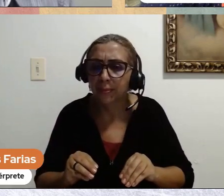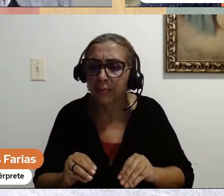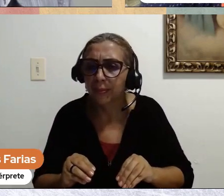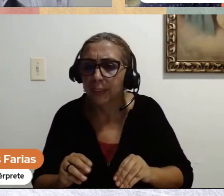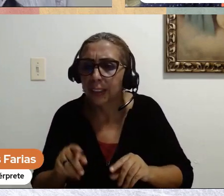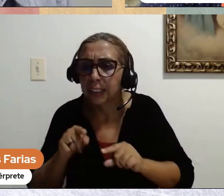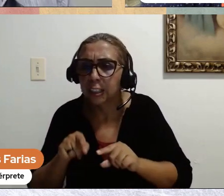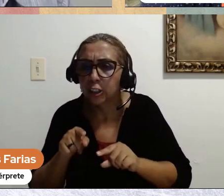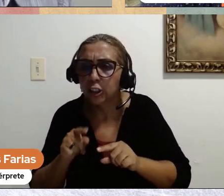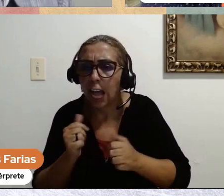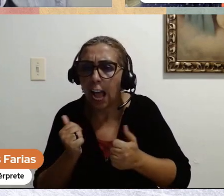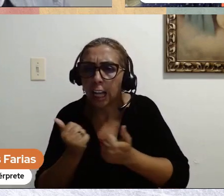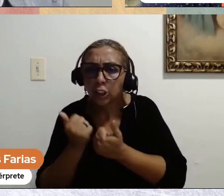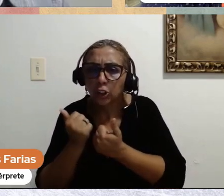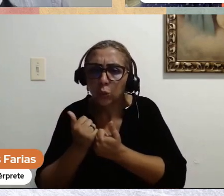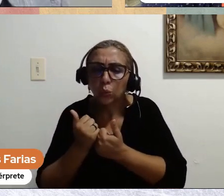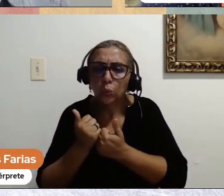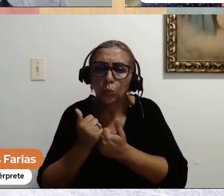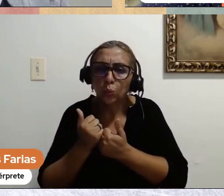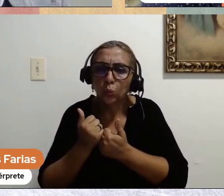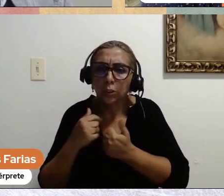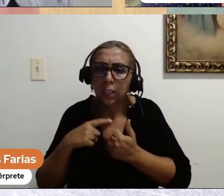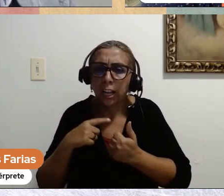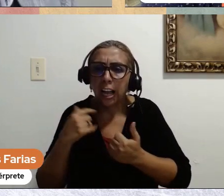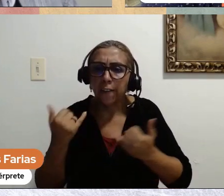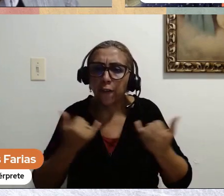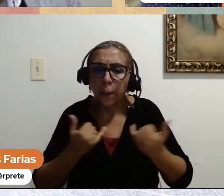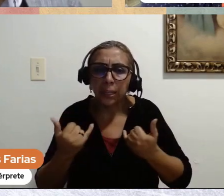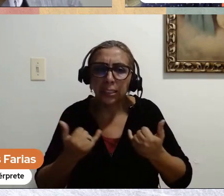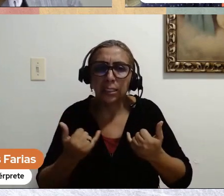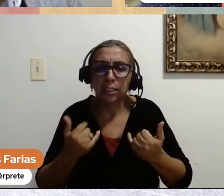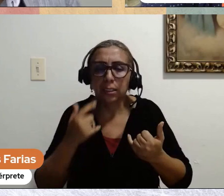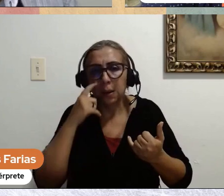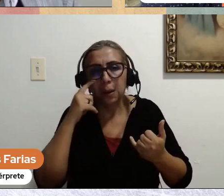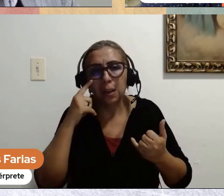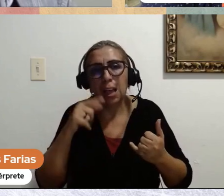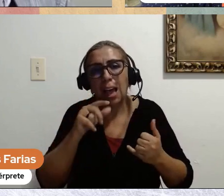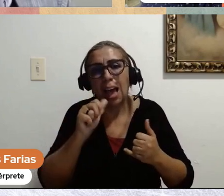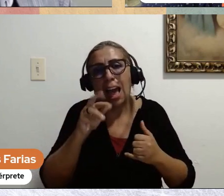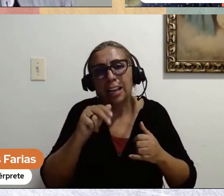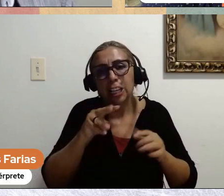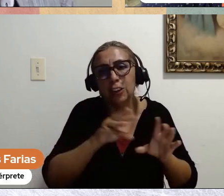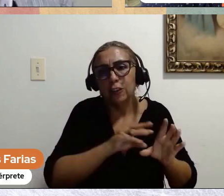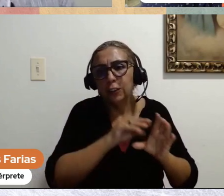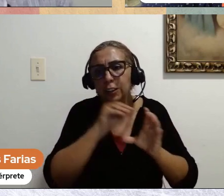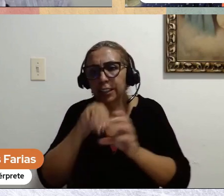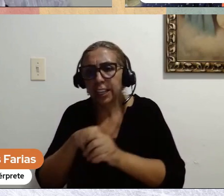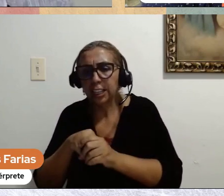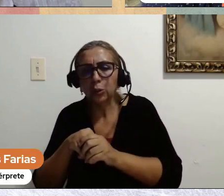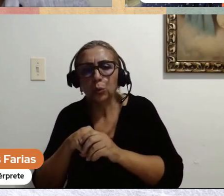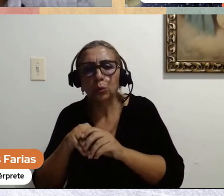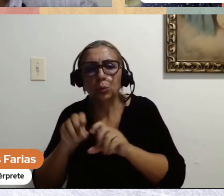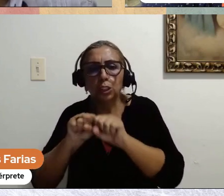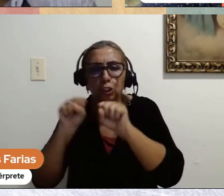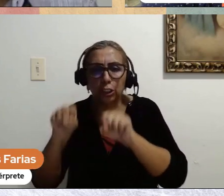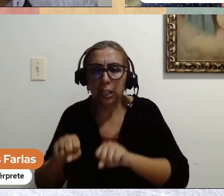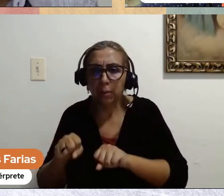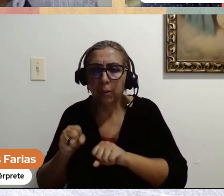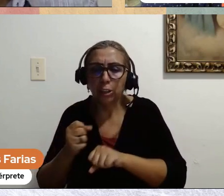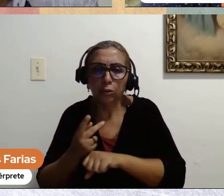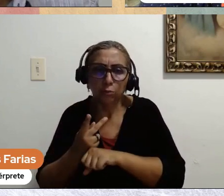Isso ajuda na recuperação da informação quando eu levo esse arquivo para dentro de um sistema de busca?